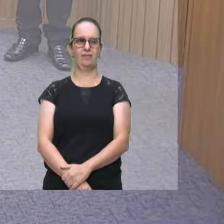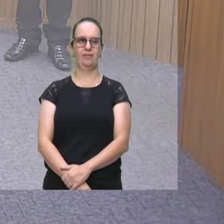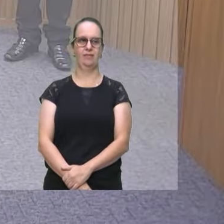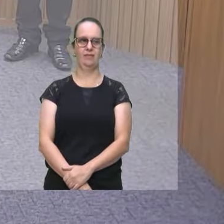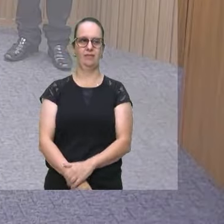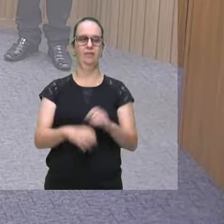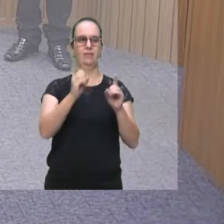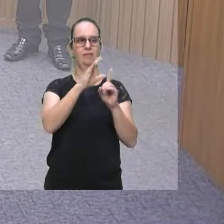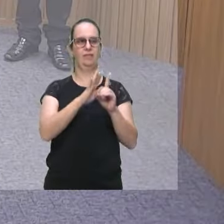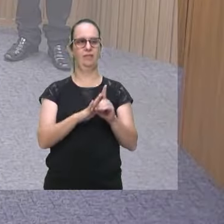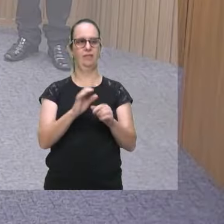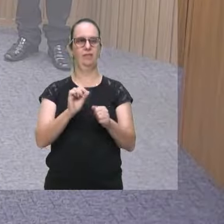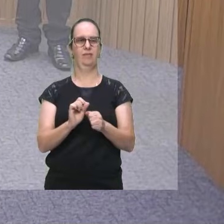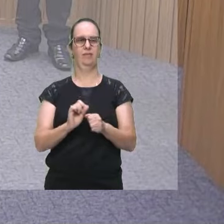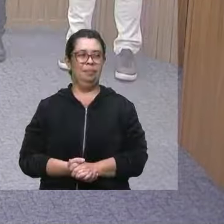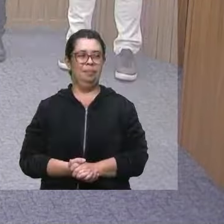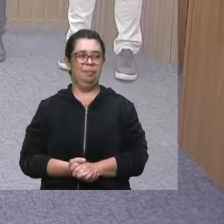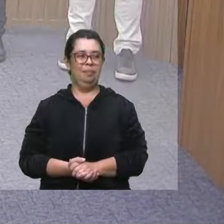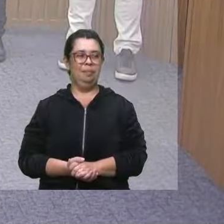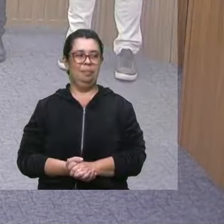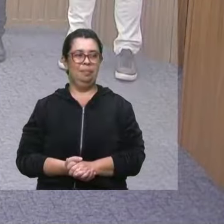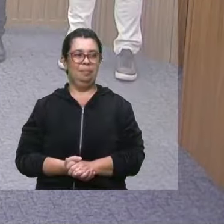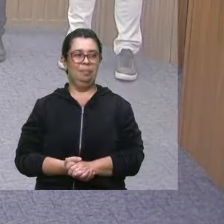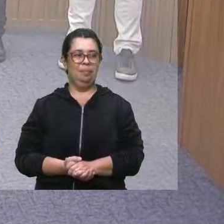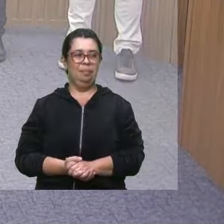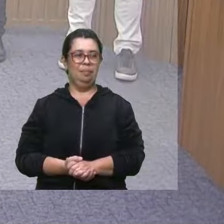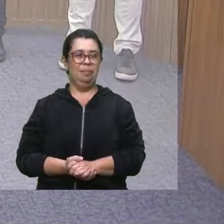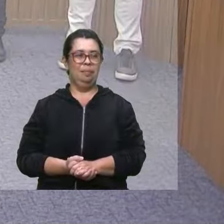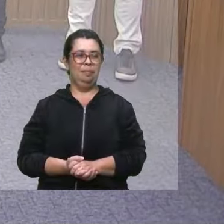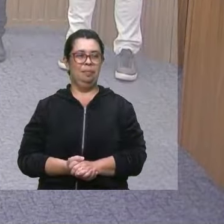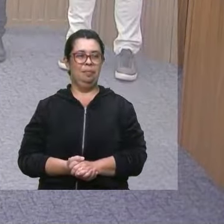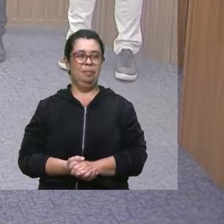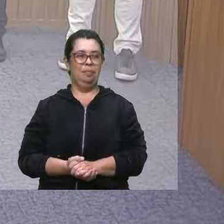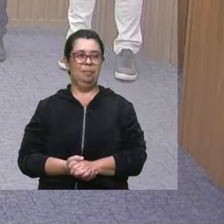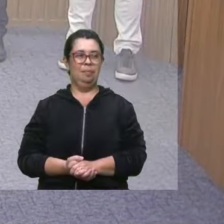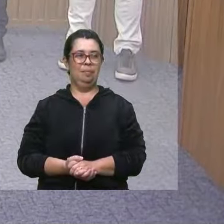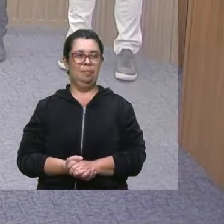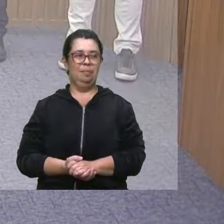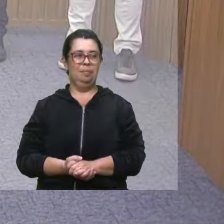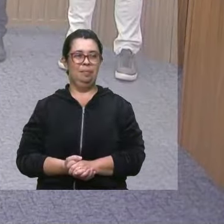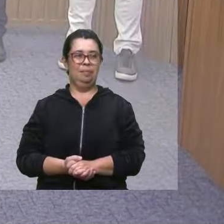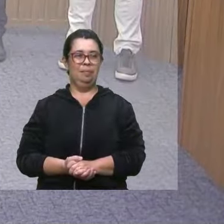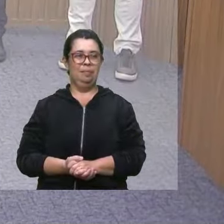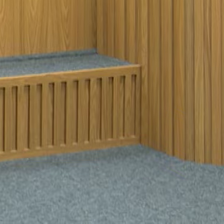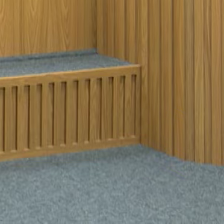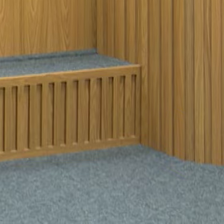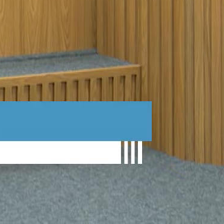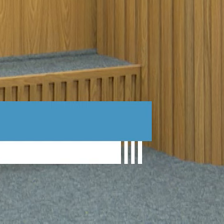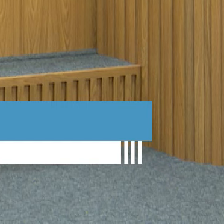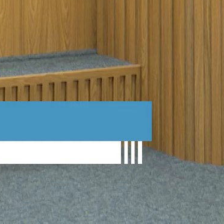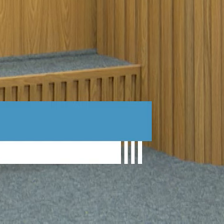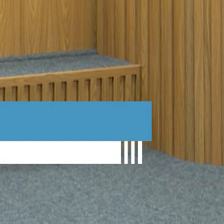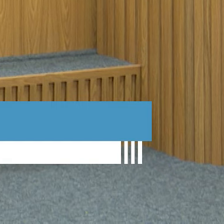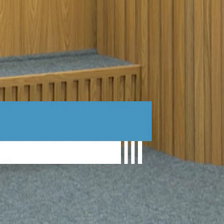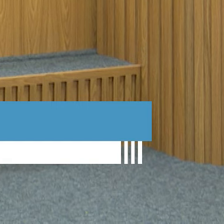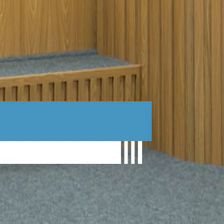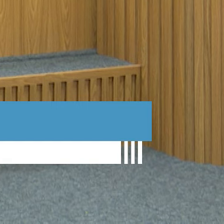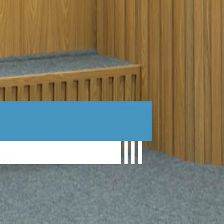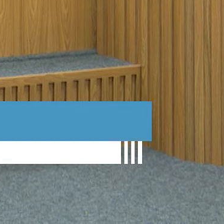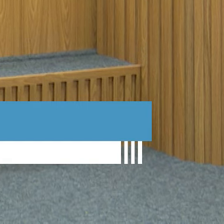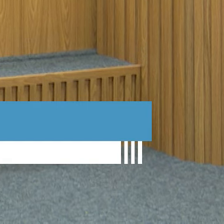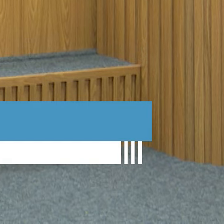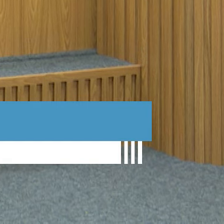de 2023 e Policial Padrão de 2024 foram entregues a cada homenageado. É uma satisfação